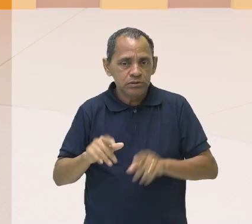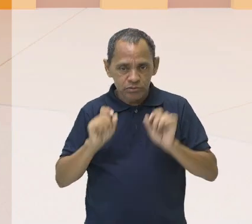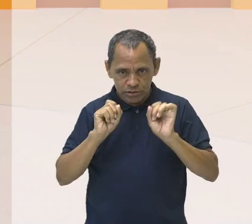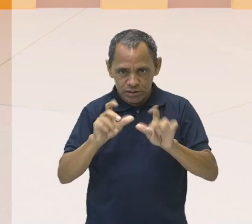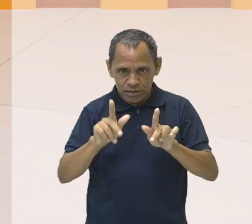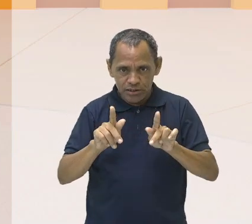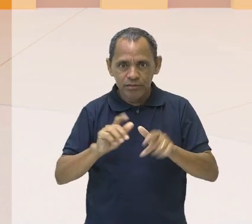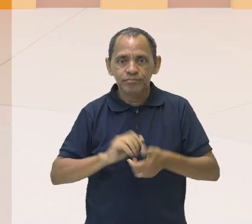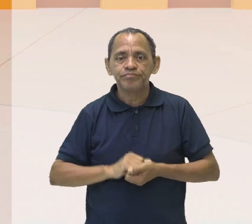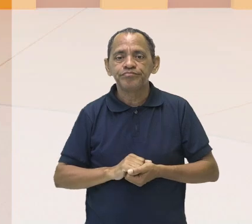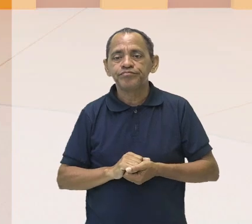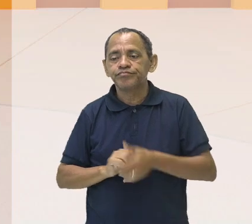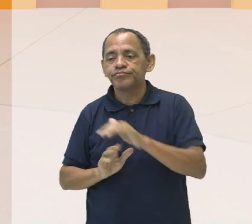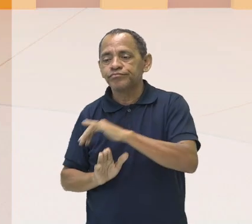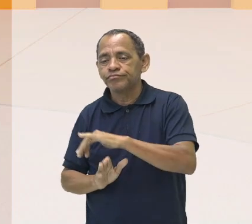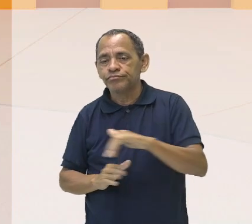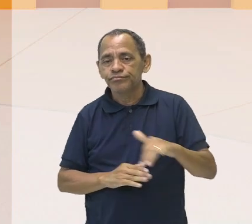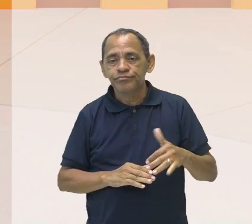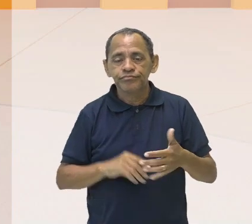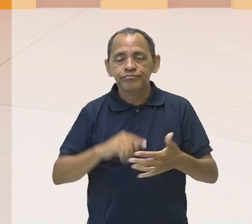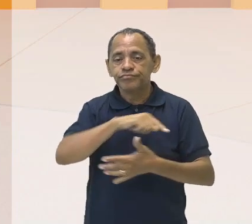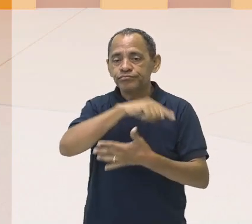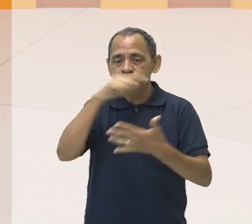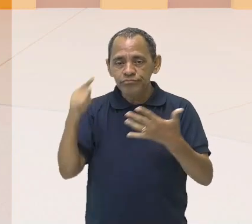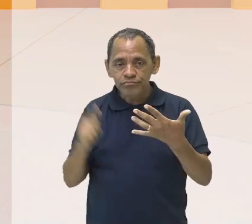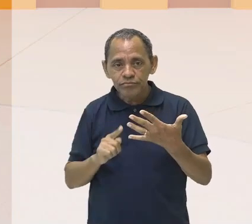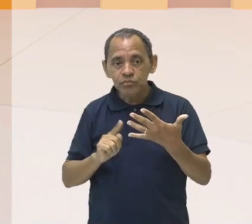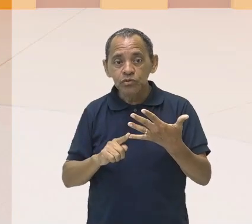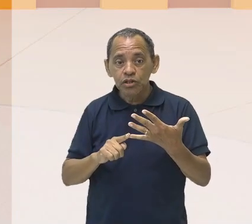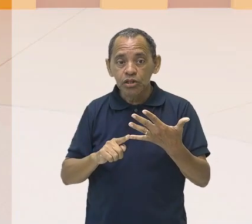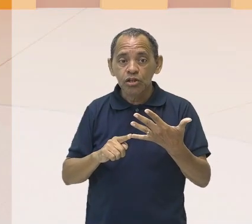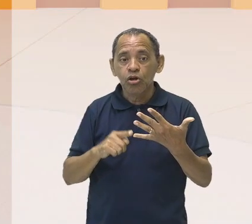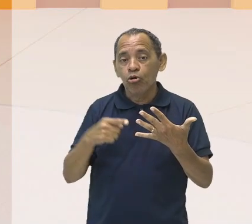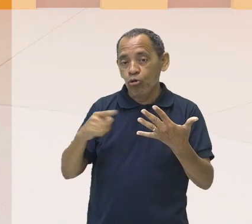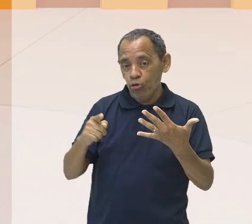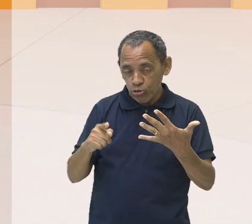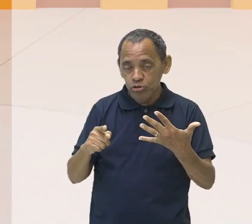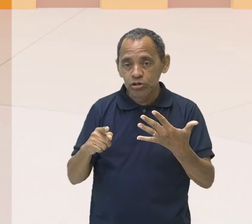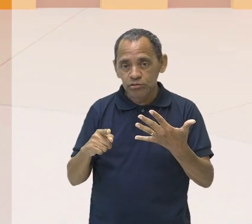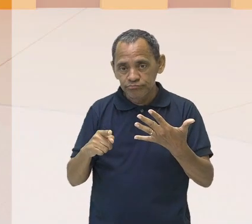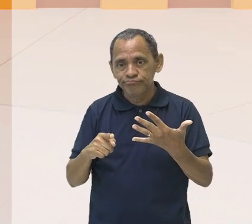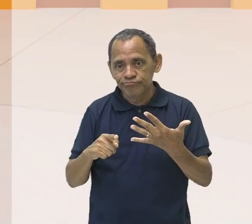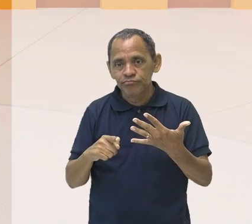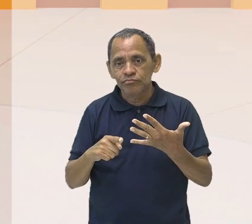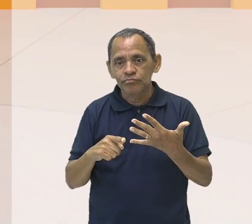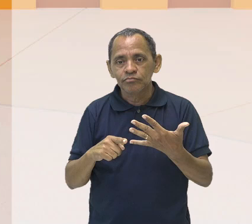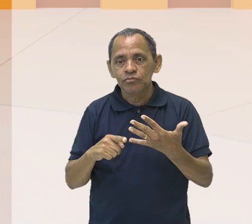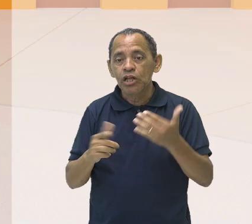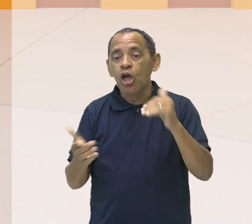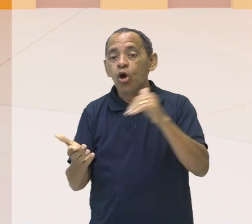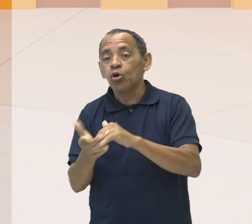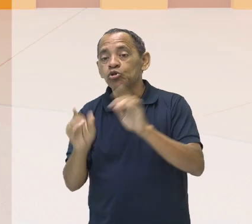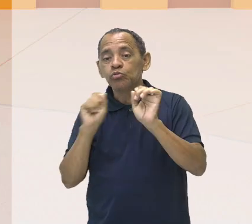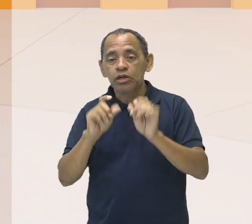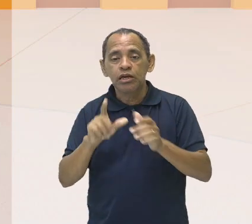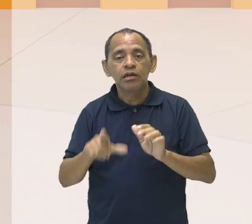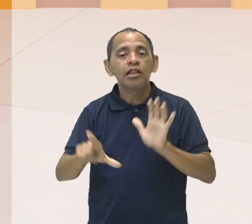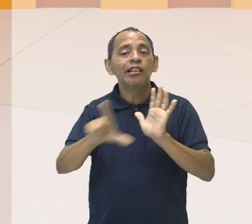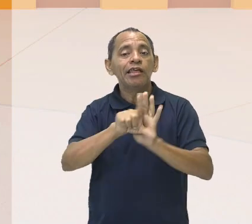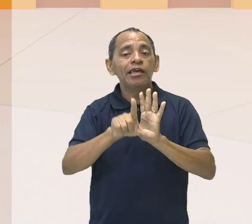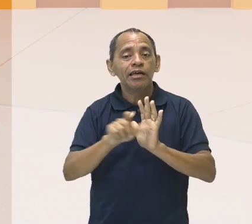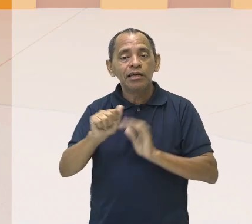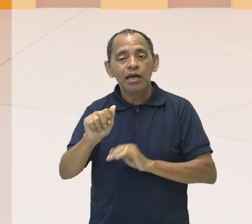certo? Nossa próxima lei, que não é menos importante, e a última, né, é a Lei Áurea